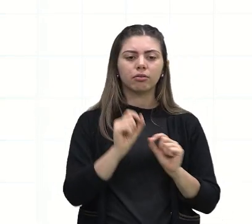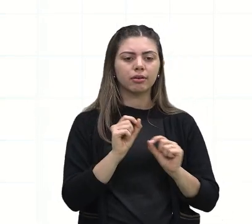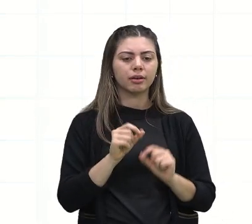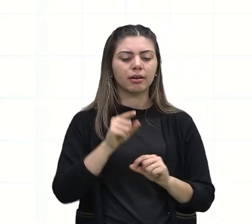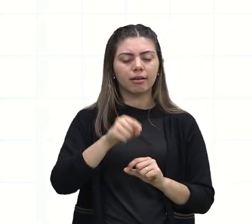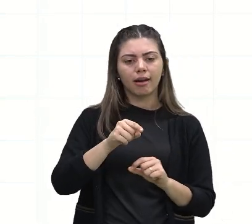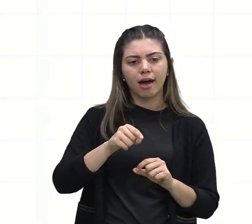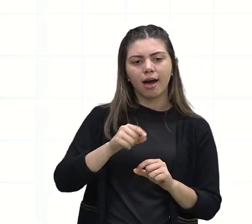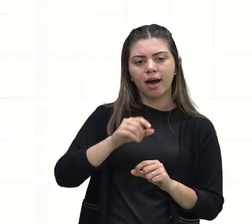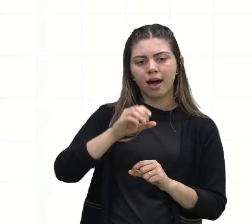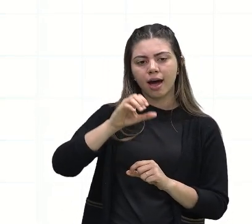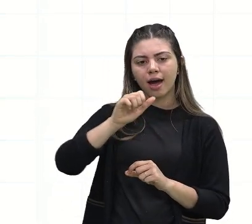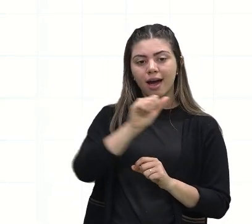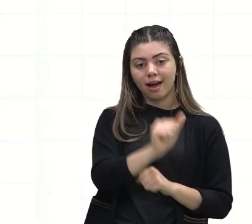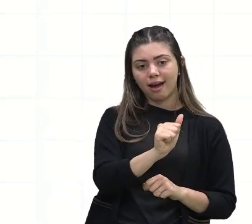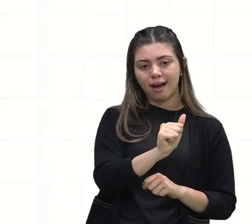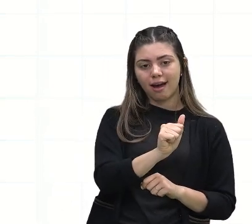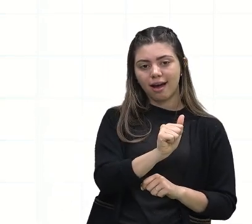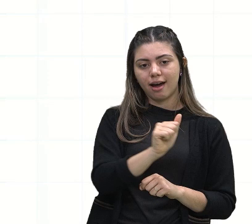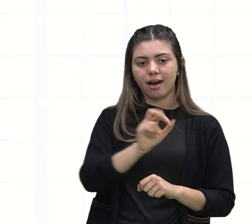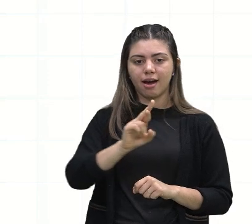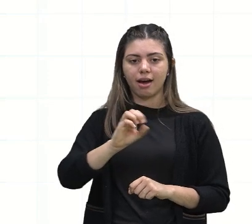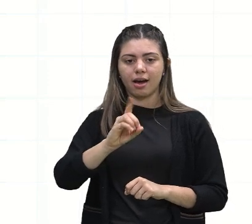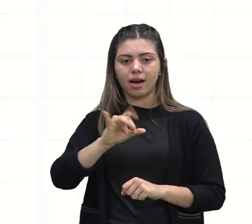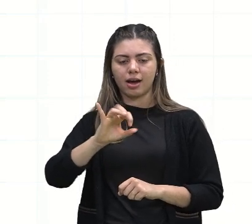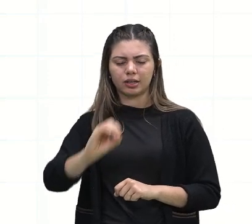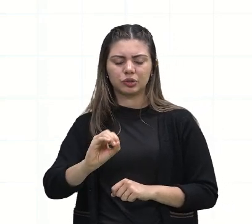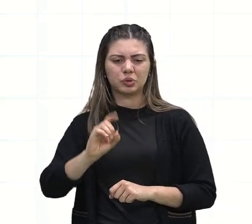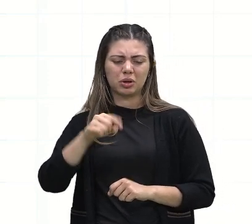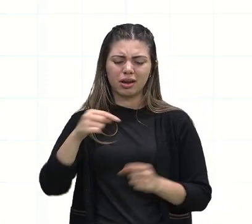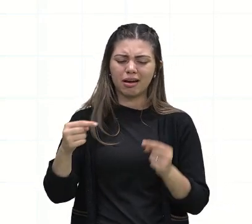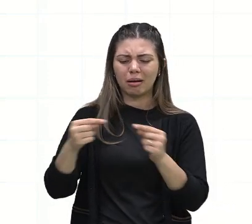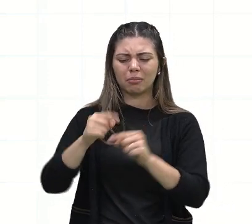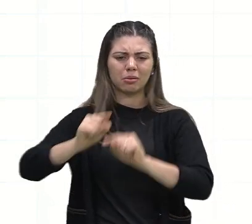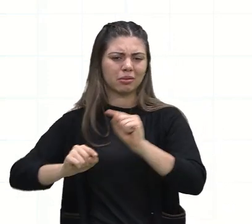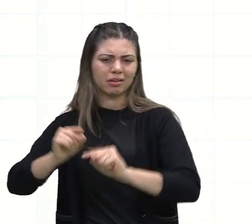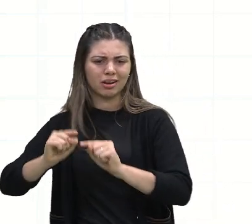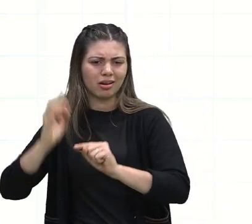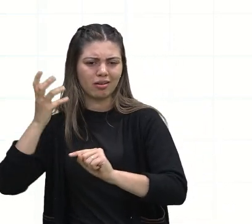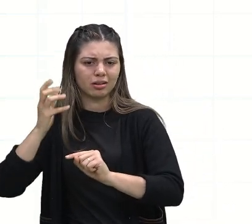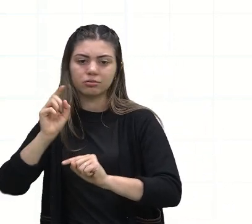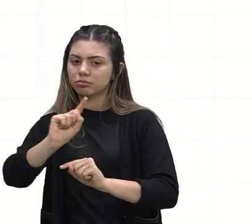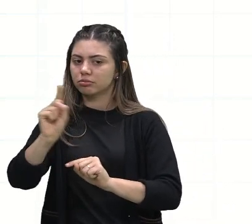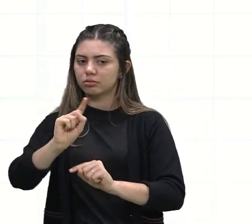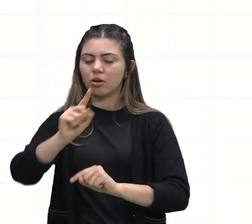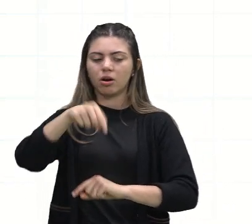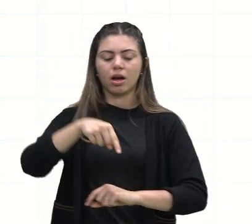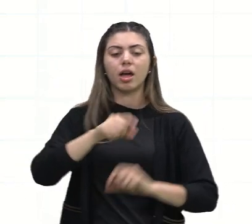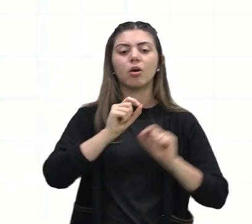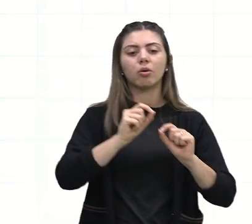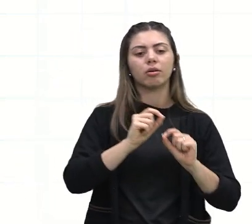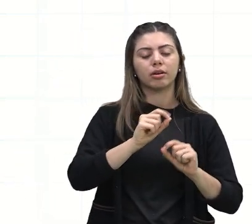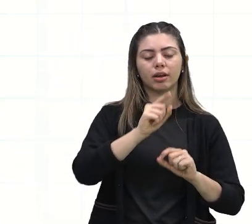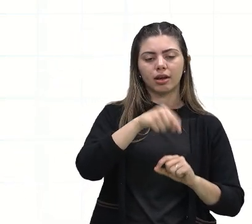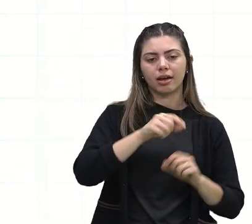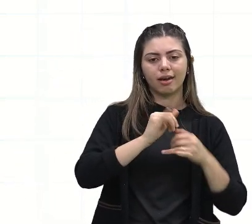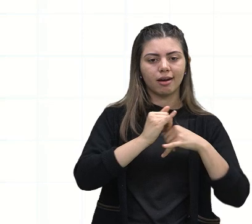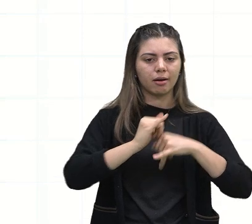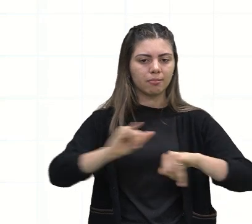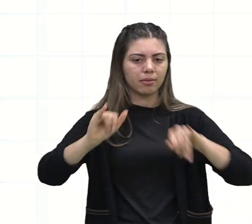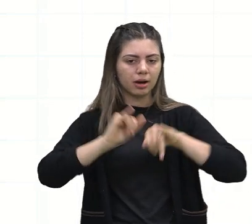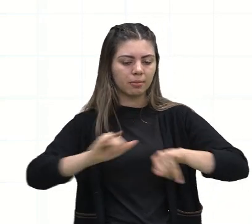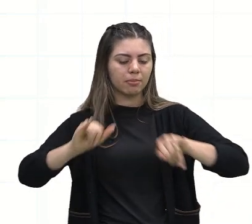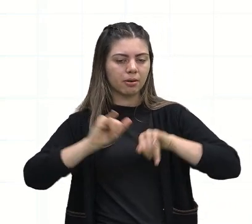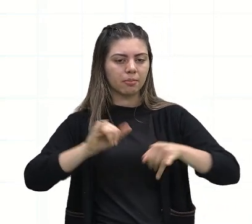notícia. Então, aqui não é mais a rádio, não é mais o rádio objeto, já é a estação,